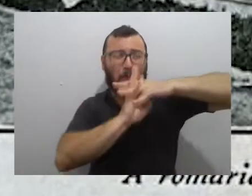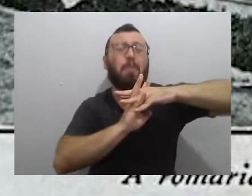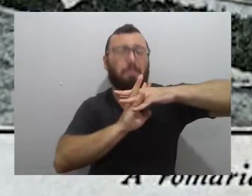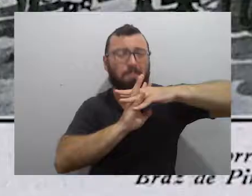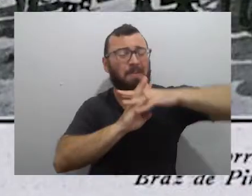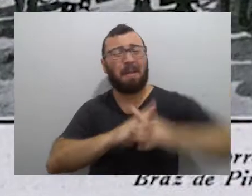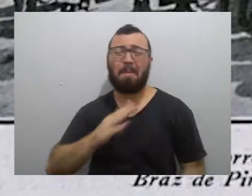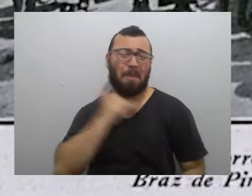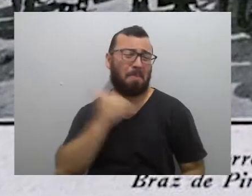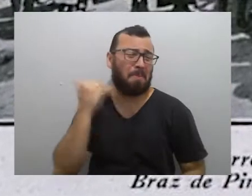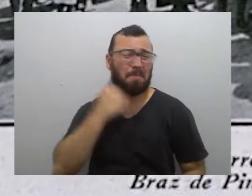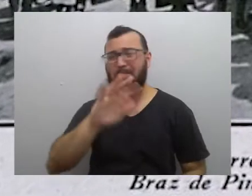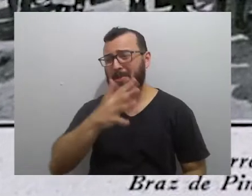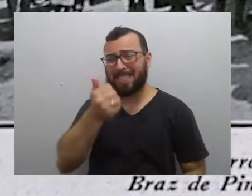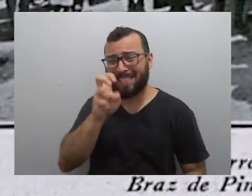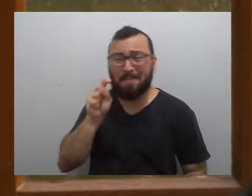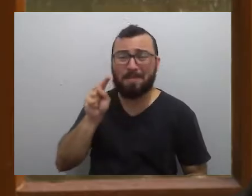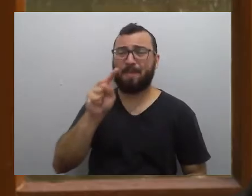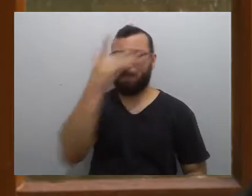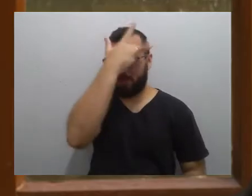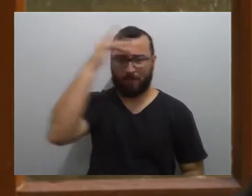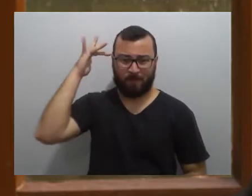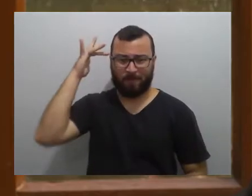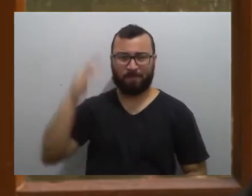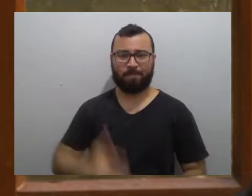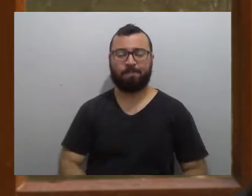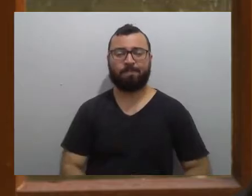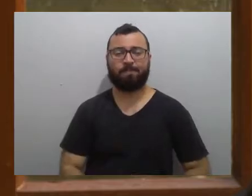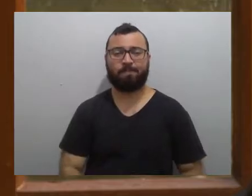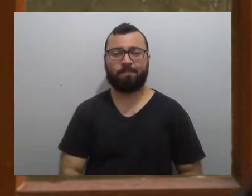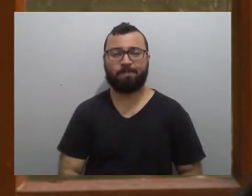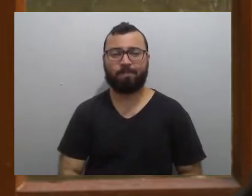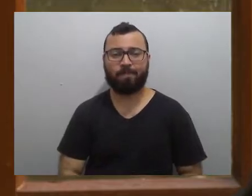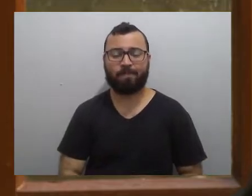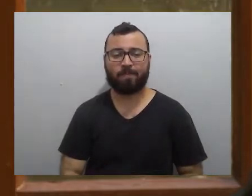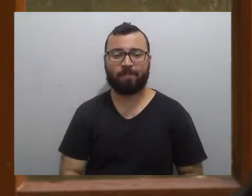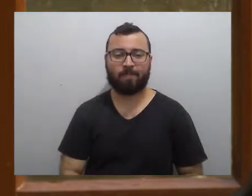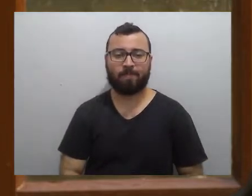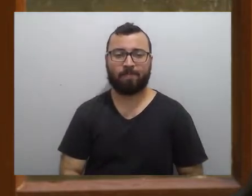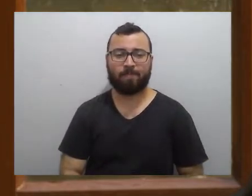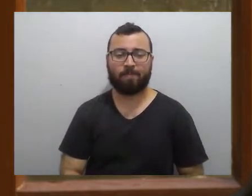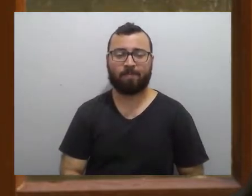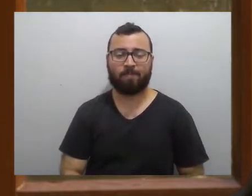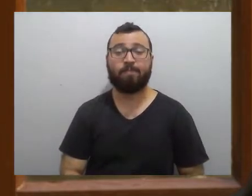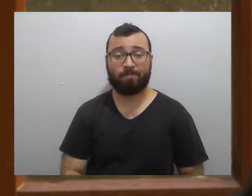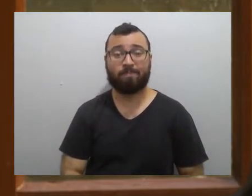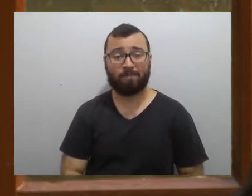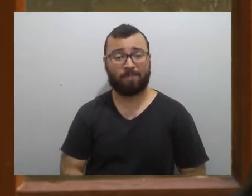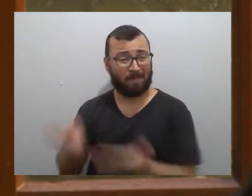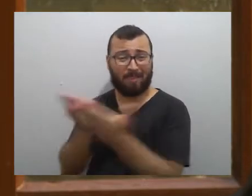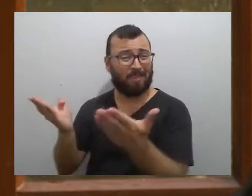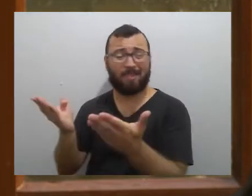Em 18, a gripe espanhola atingiu o seu auge no final de 18 e realmente matou umas 15